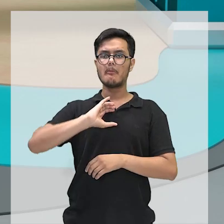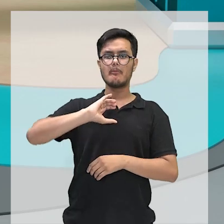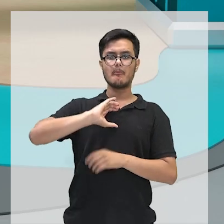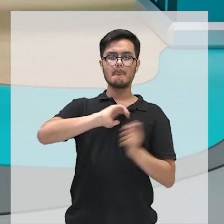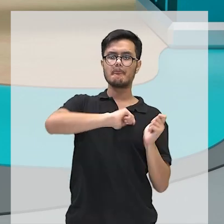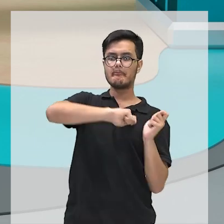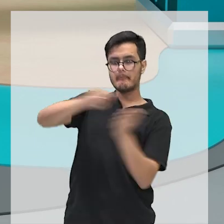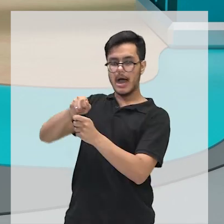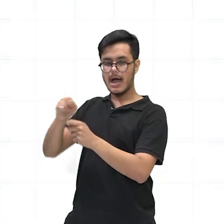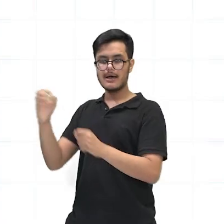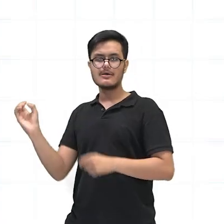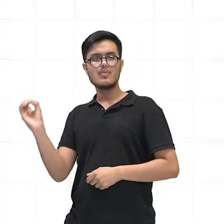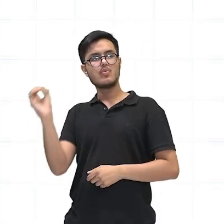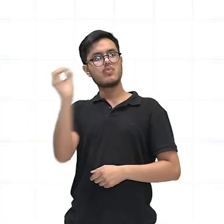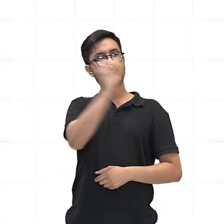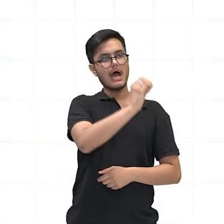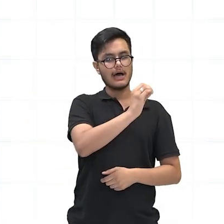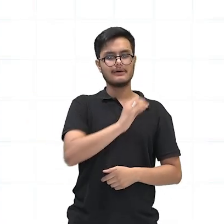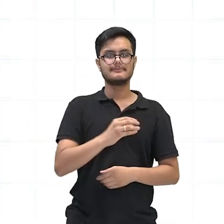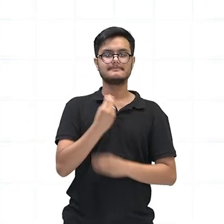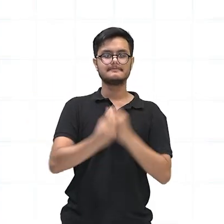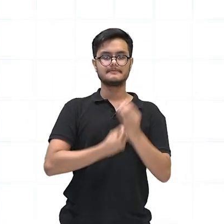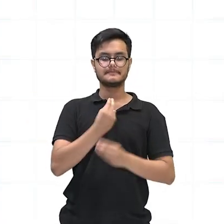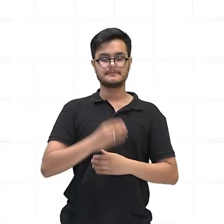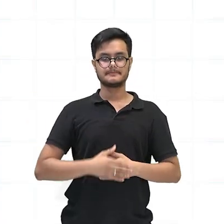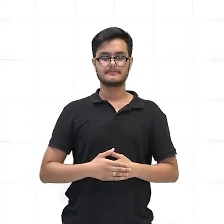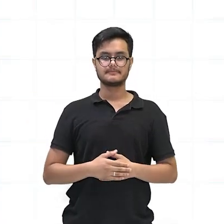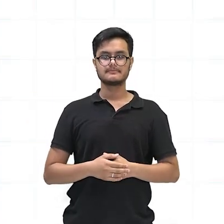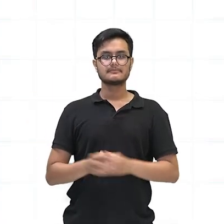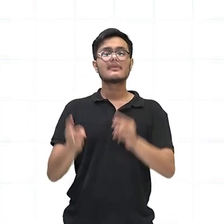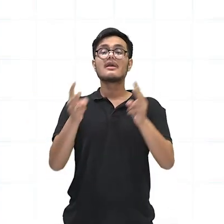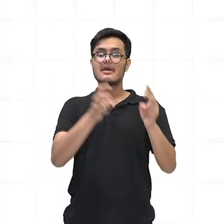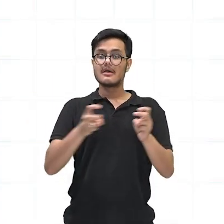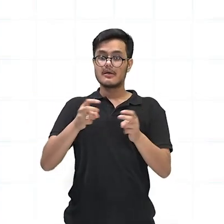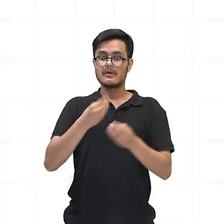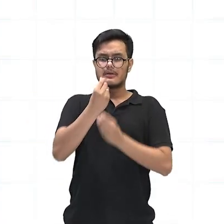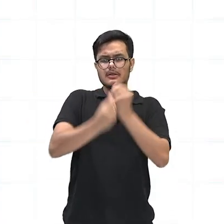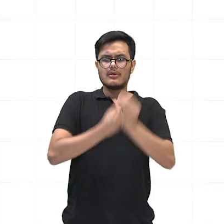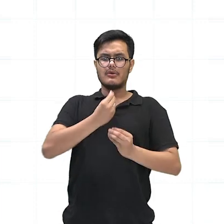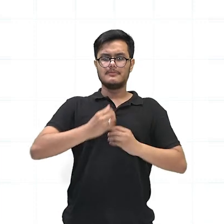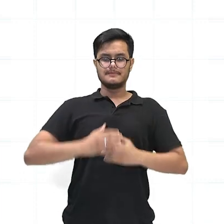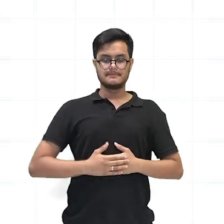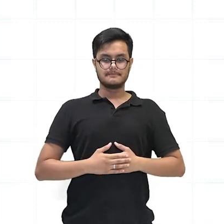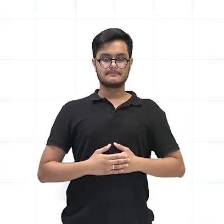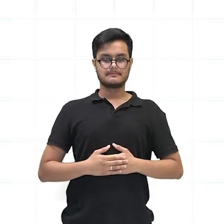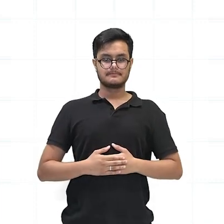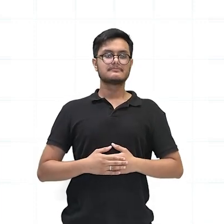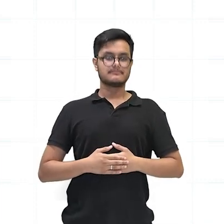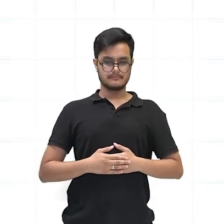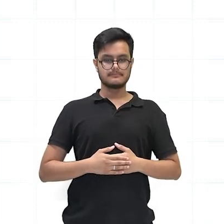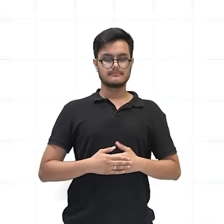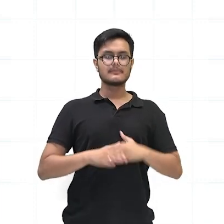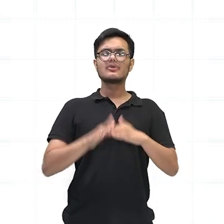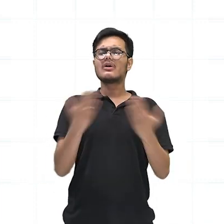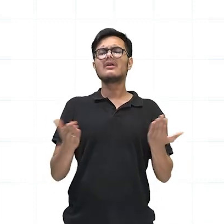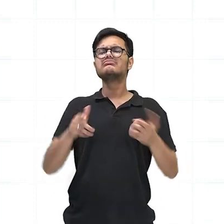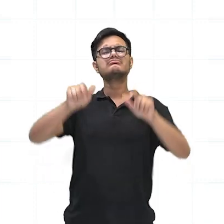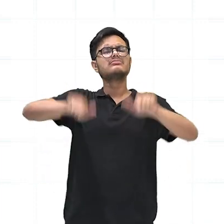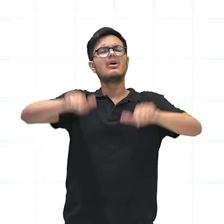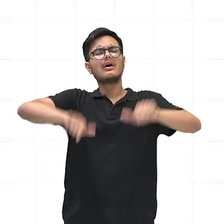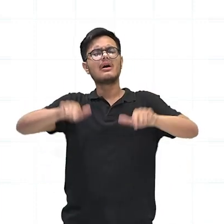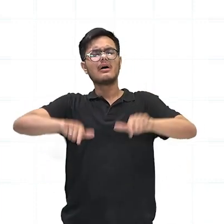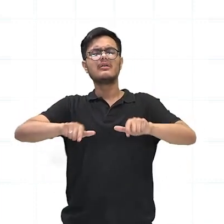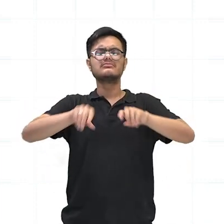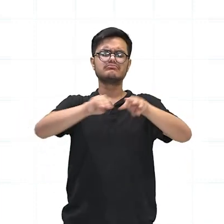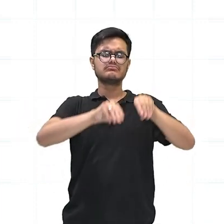rebatedor. Observem aí. Então, olha só, na dinâmica do jogo, identifiquem aí o pitch. No